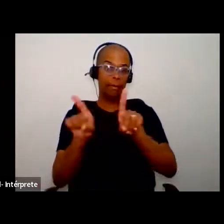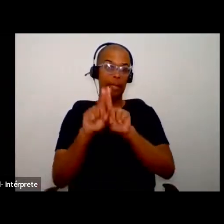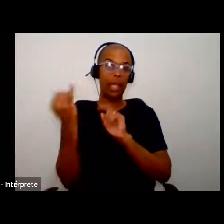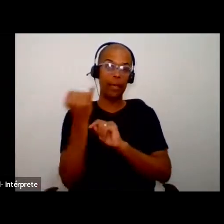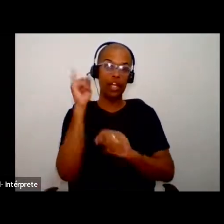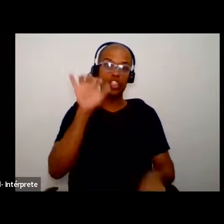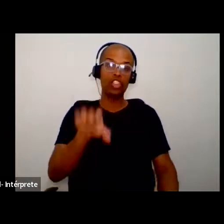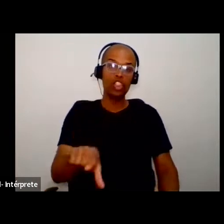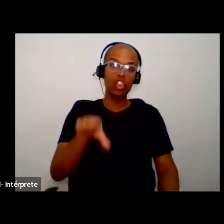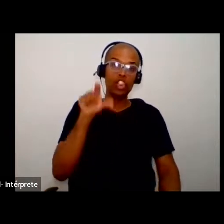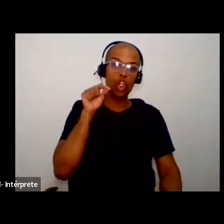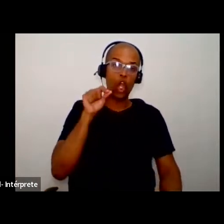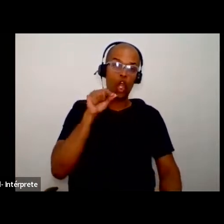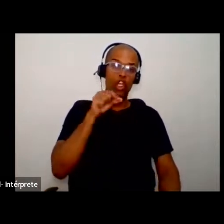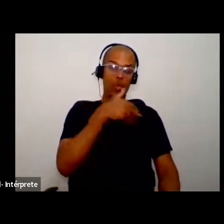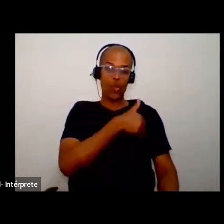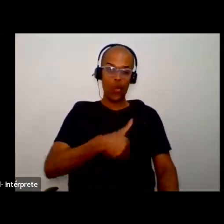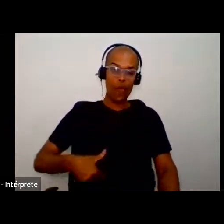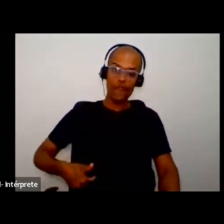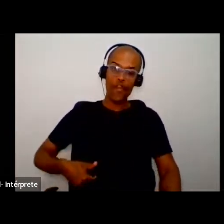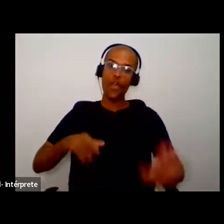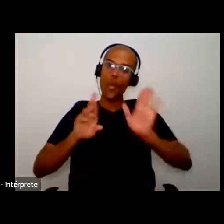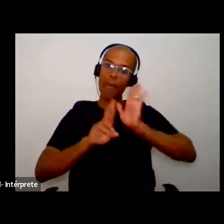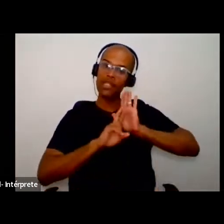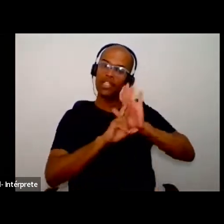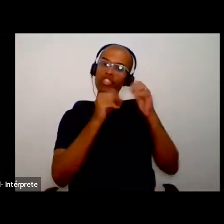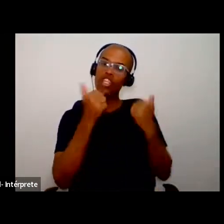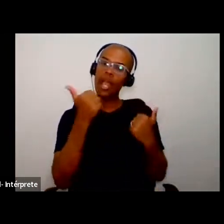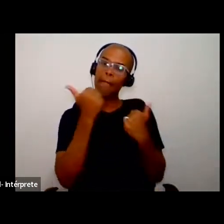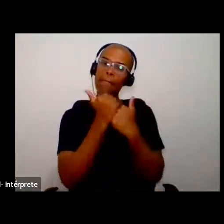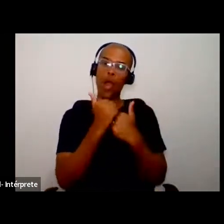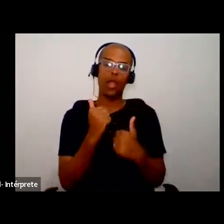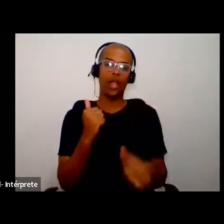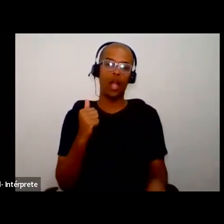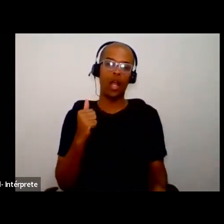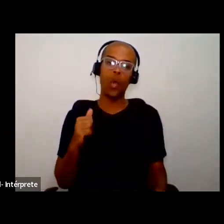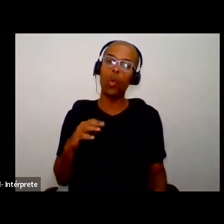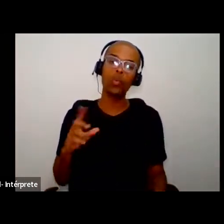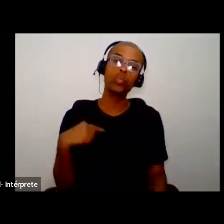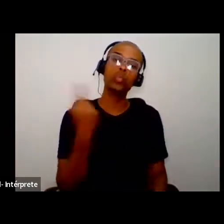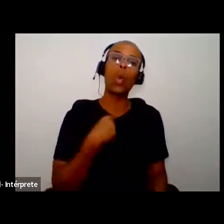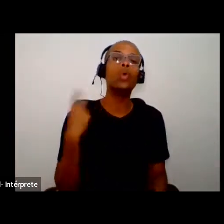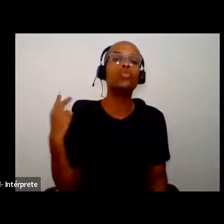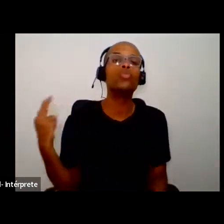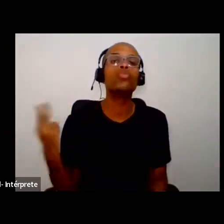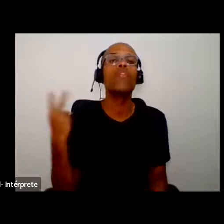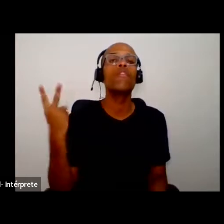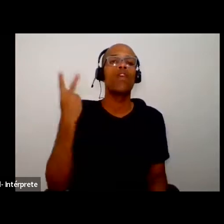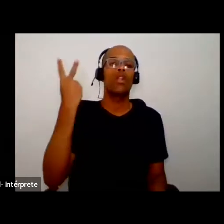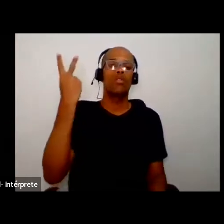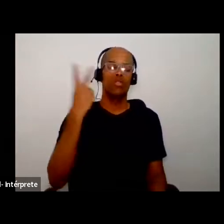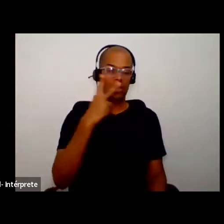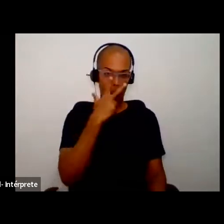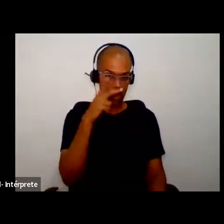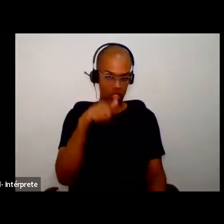e representantes que apoiem de fato esses valores, né? Que acho que é uma questão